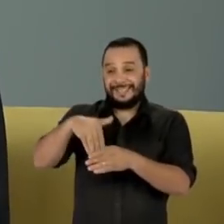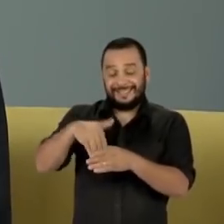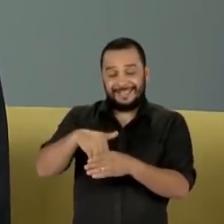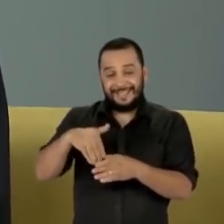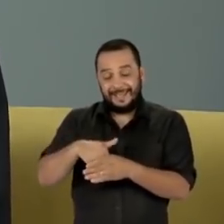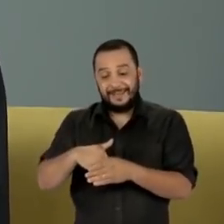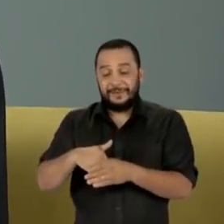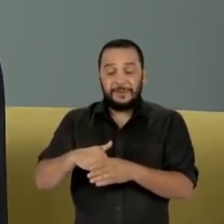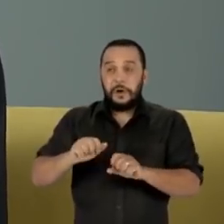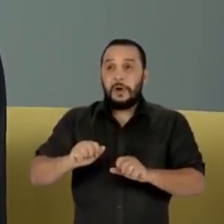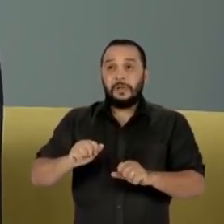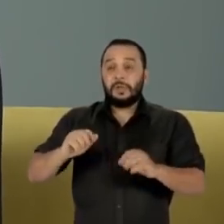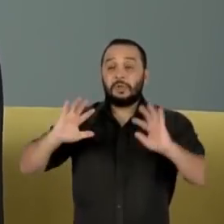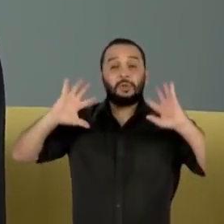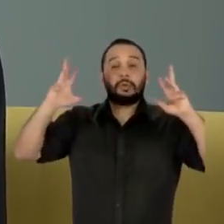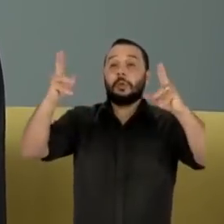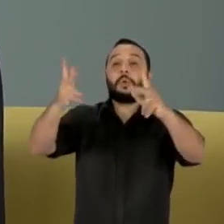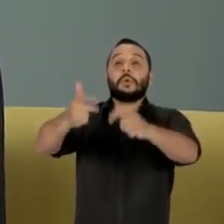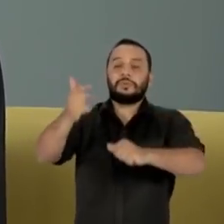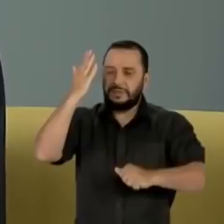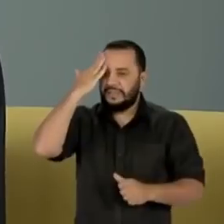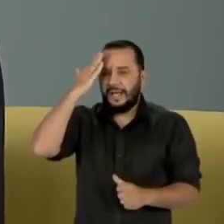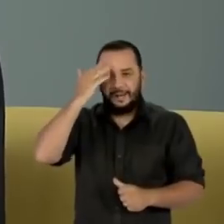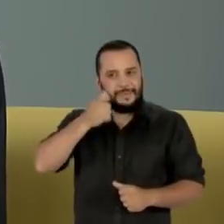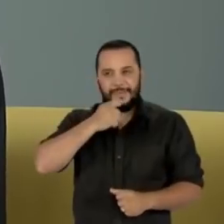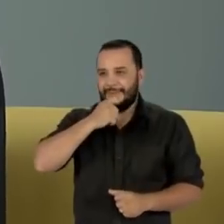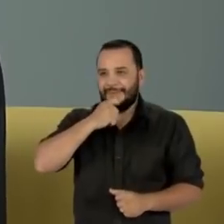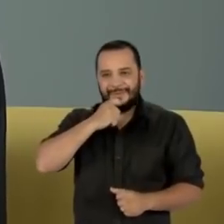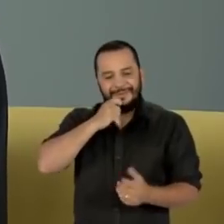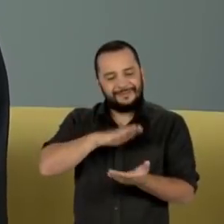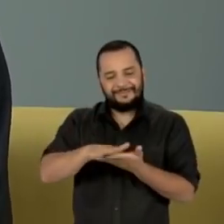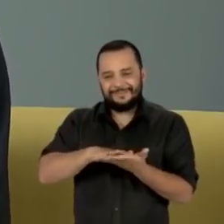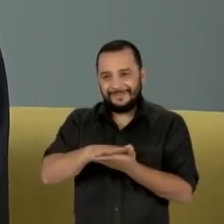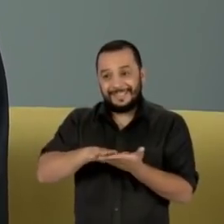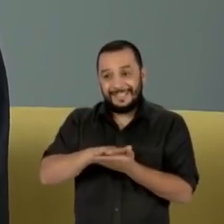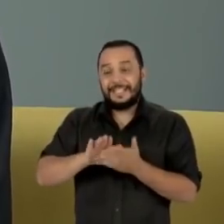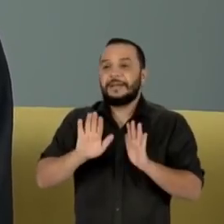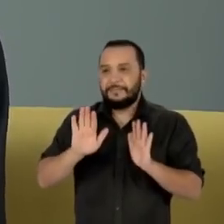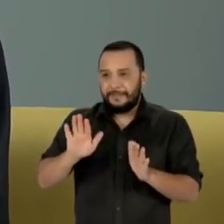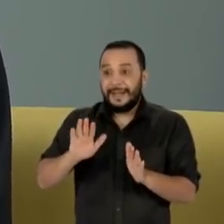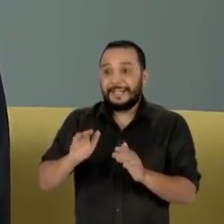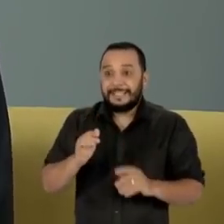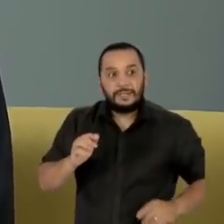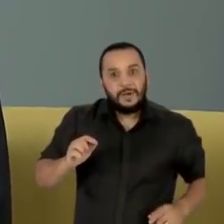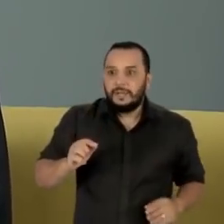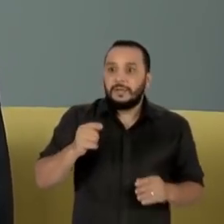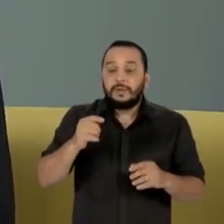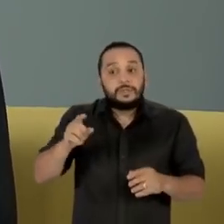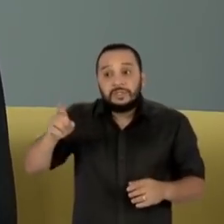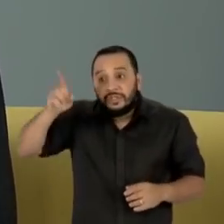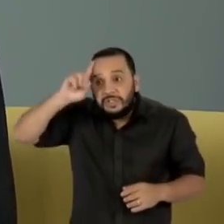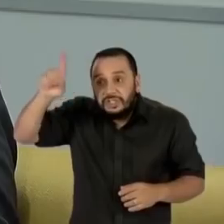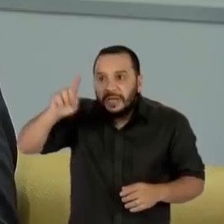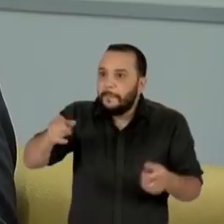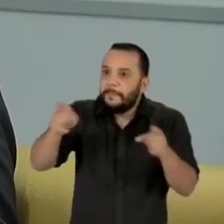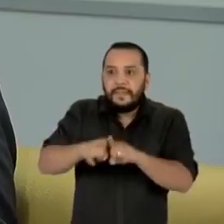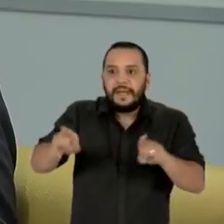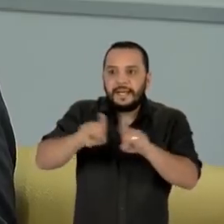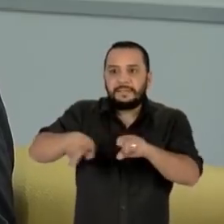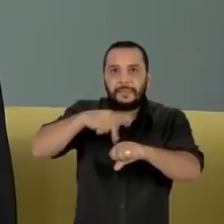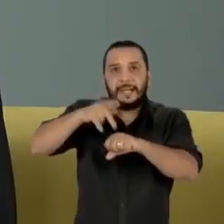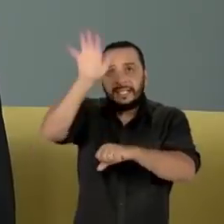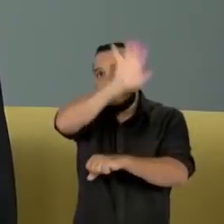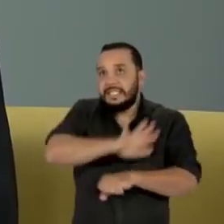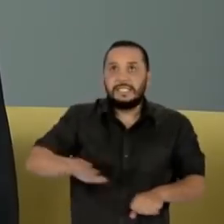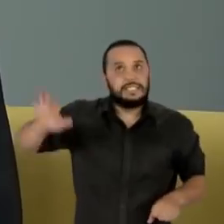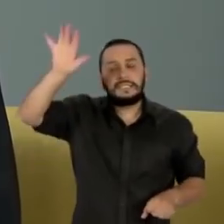a pegar né mas acho que o fato de unificarem as eleições vai fazer com que tu no pote mais as atenções para isso mas é uma função